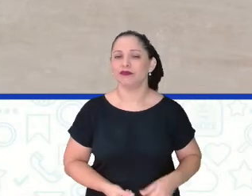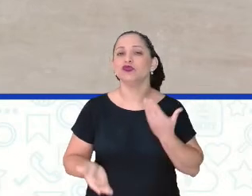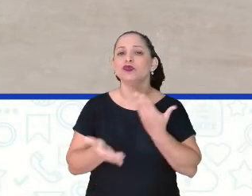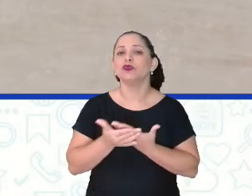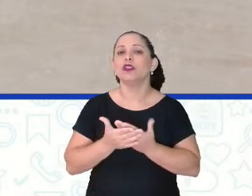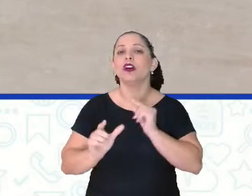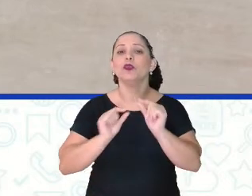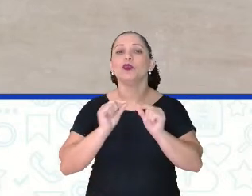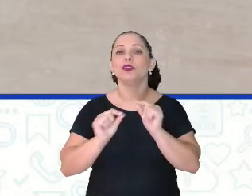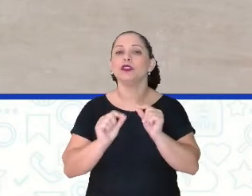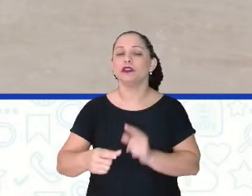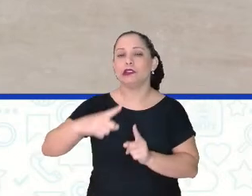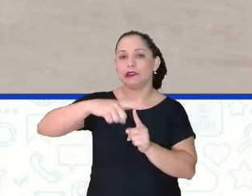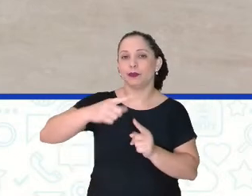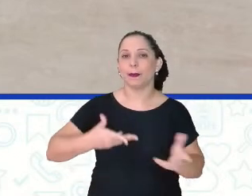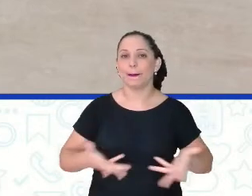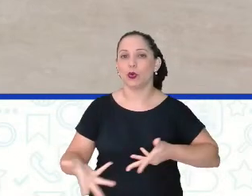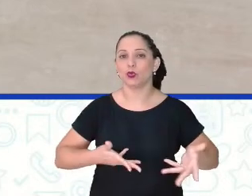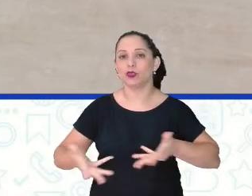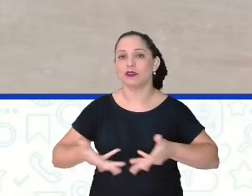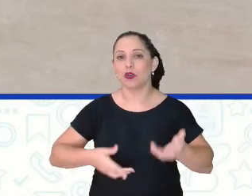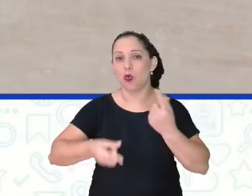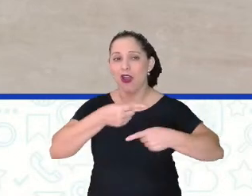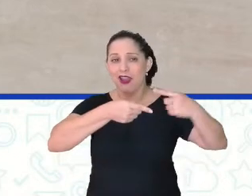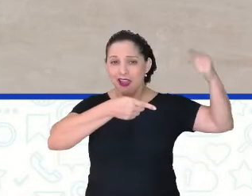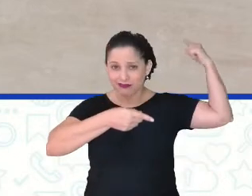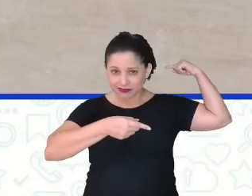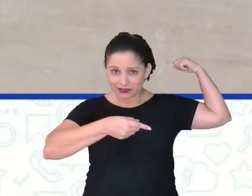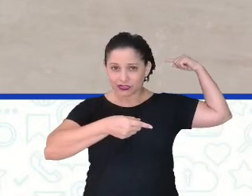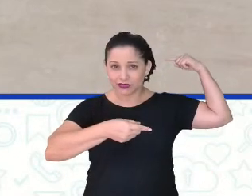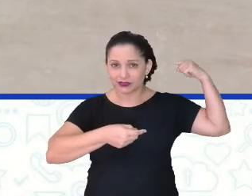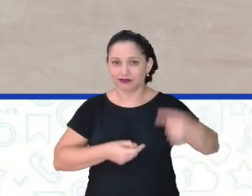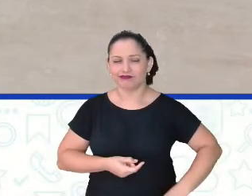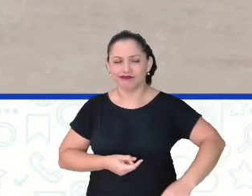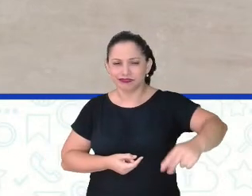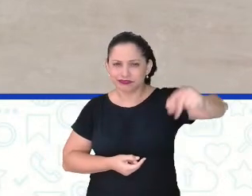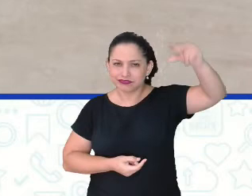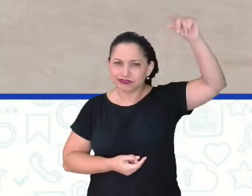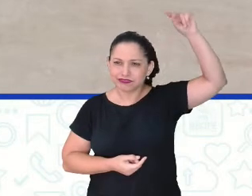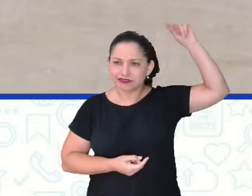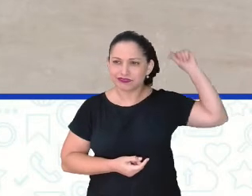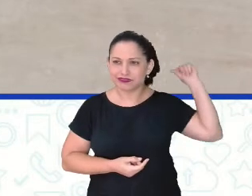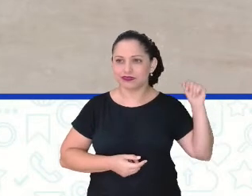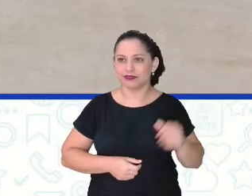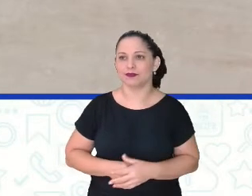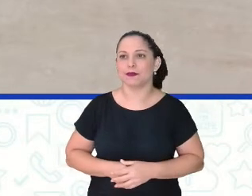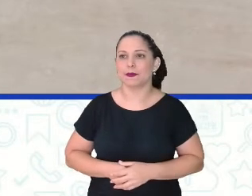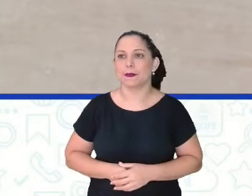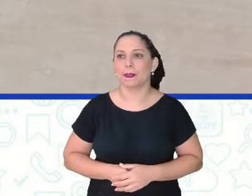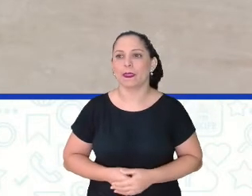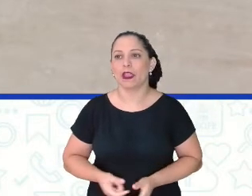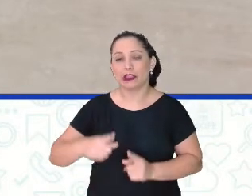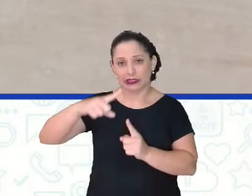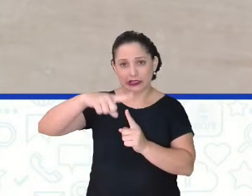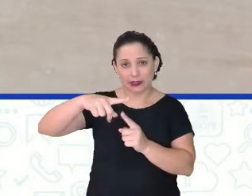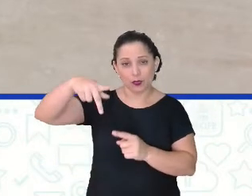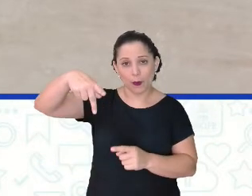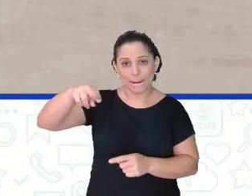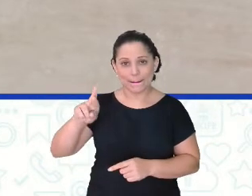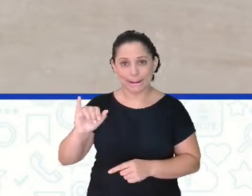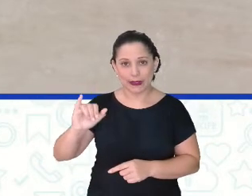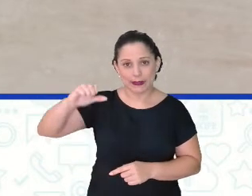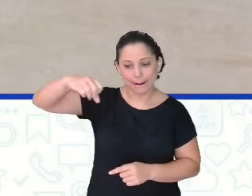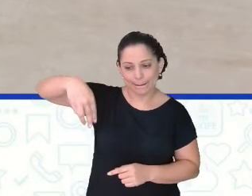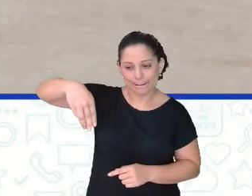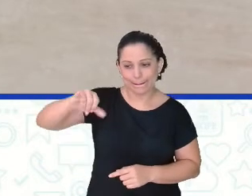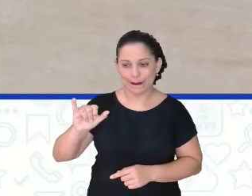o modo de produção primitivo ou comunal, lembra? E no modo de produção primitivo ou